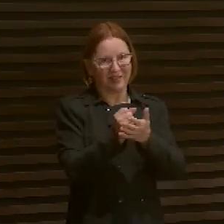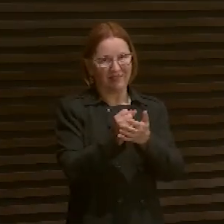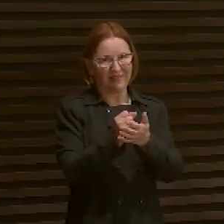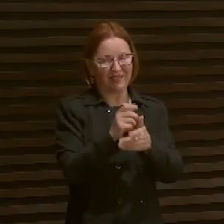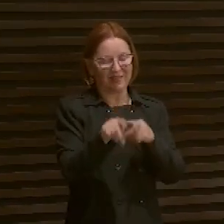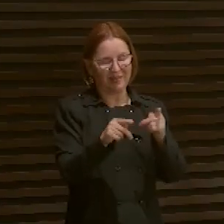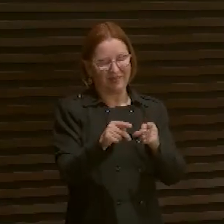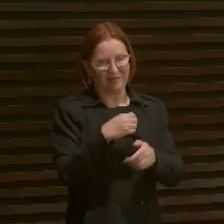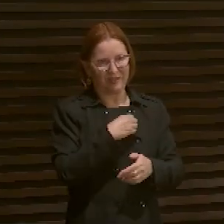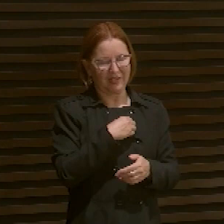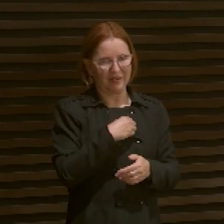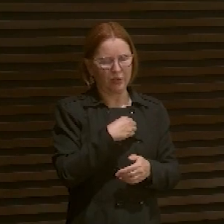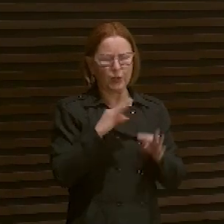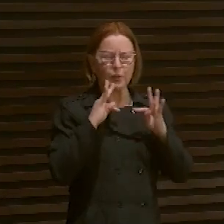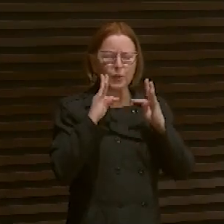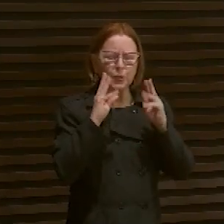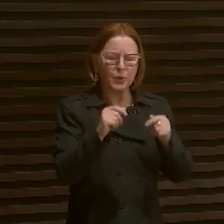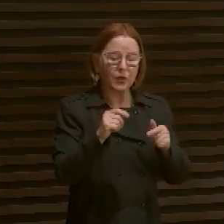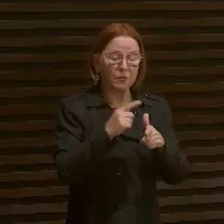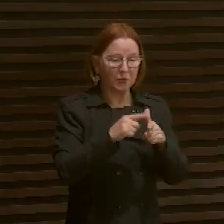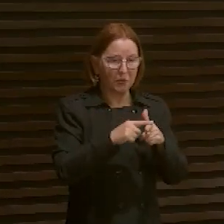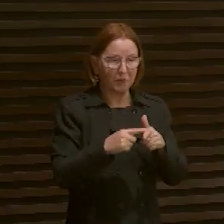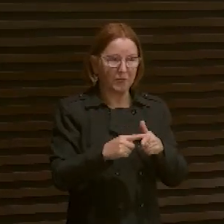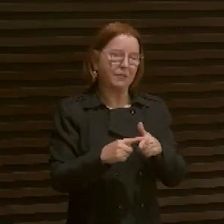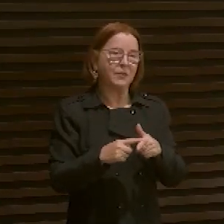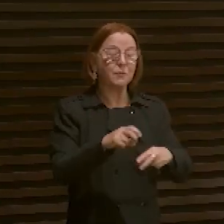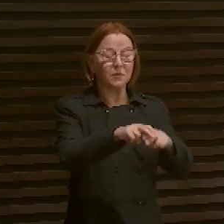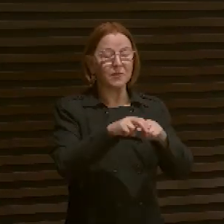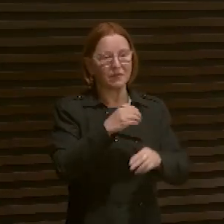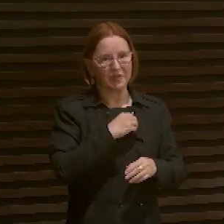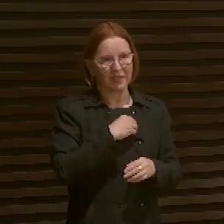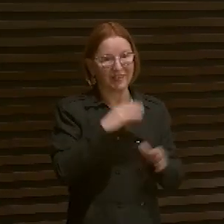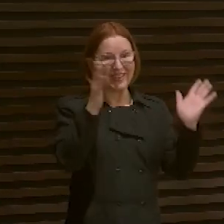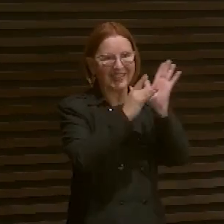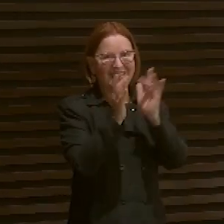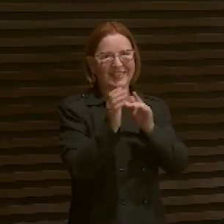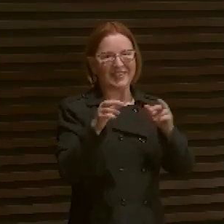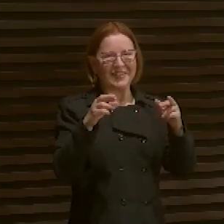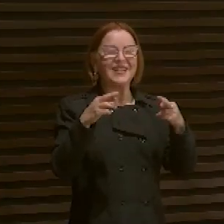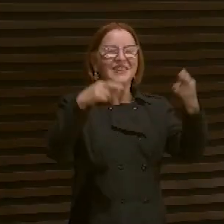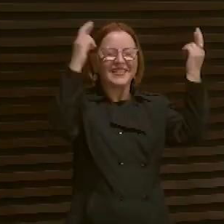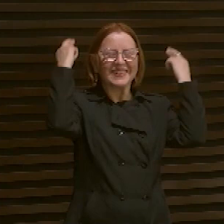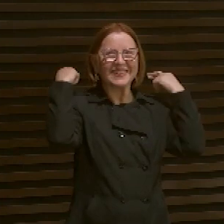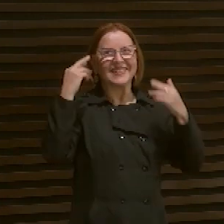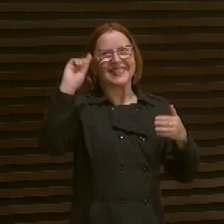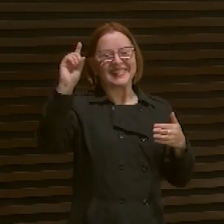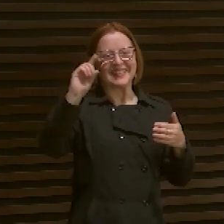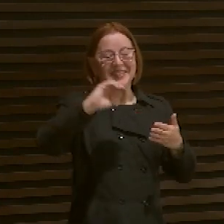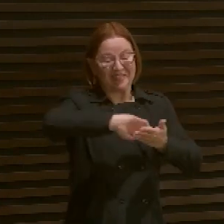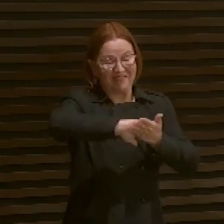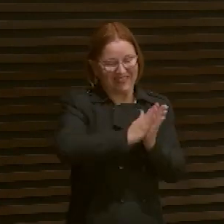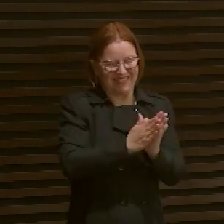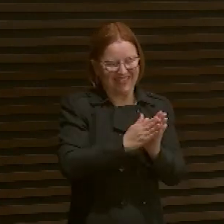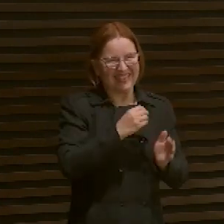Todos os problemas decorrentes do mundo decorrem do pecado. E Jesus é o Cordeiro de Deus que tira o pecado